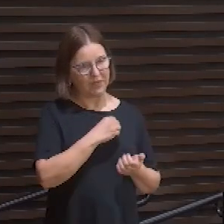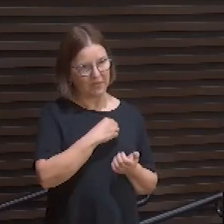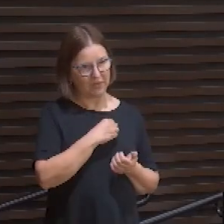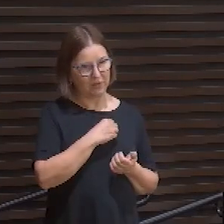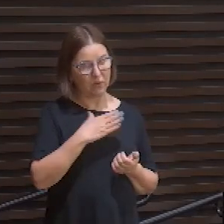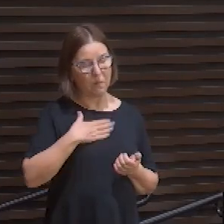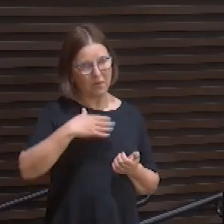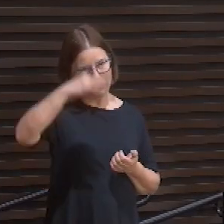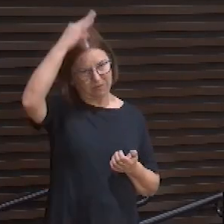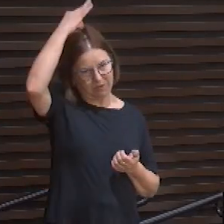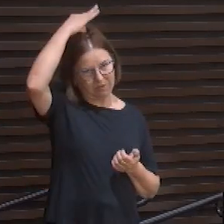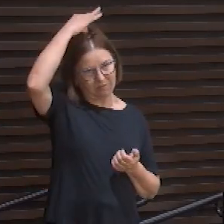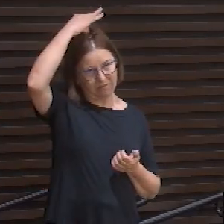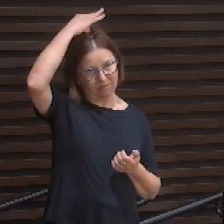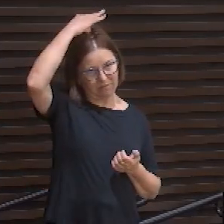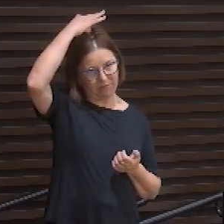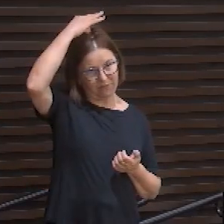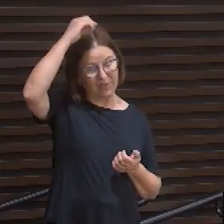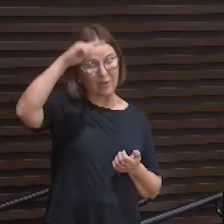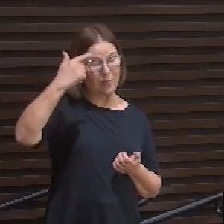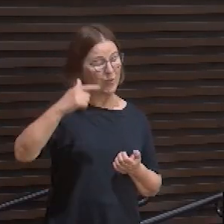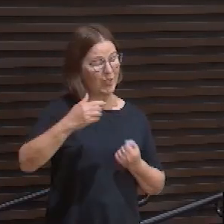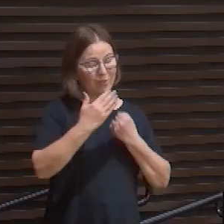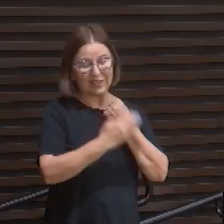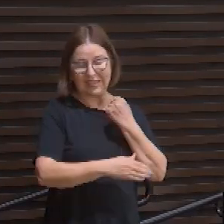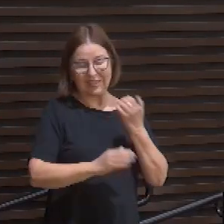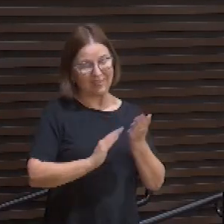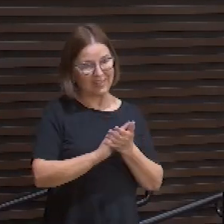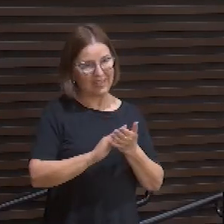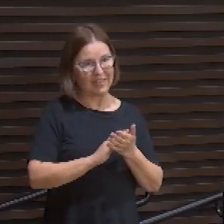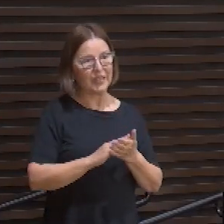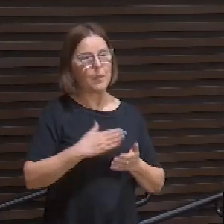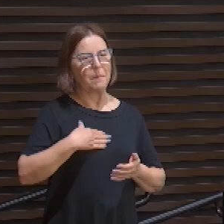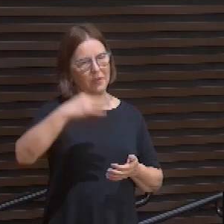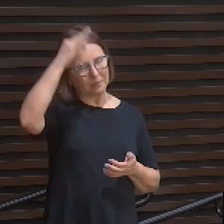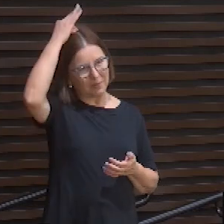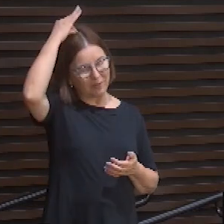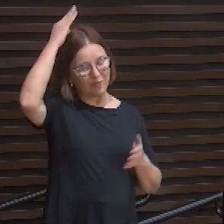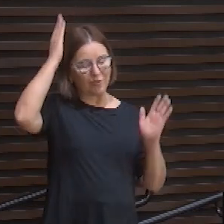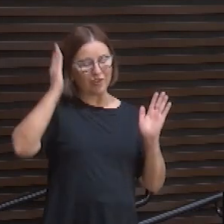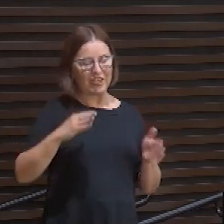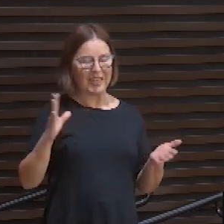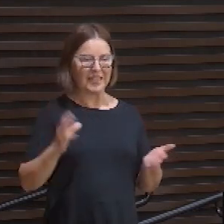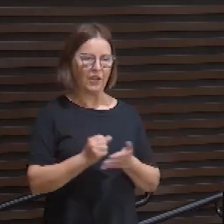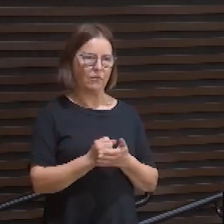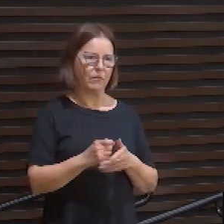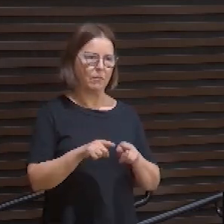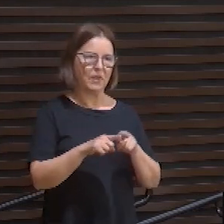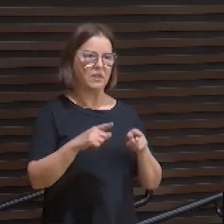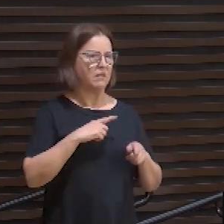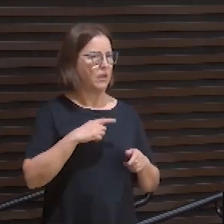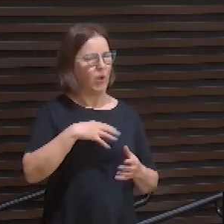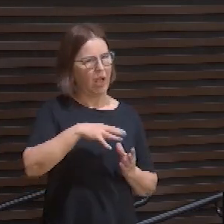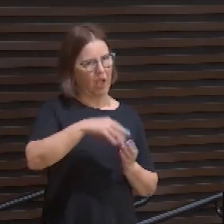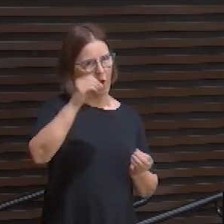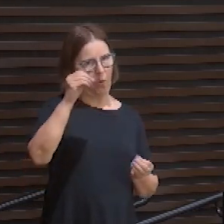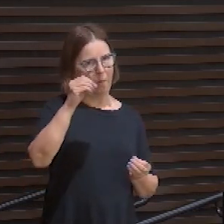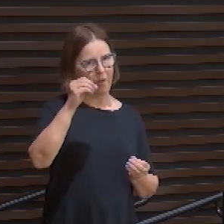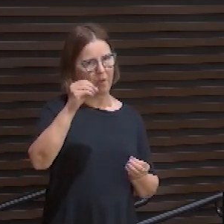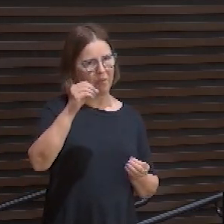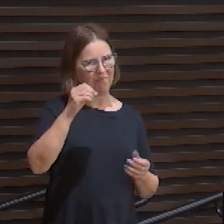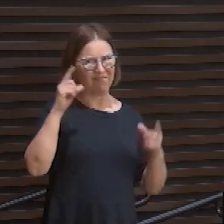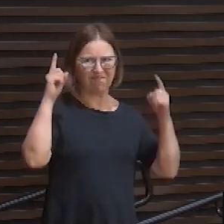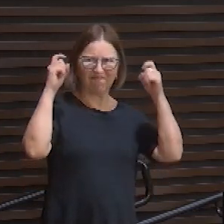no meu espírito, já não nenhuma condenação há. Meu espírito está salvo. Mas eu tenho uma alma, e ela é